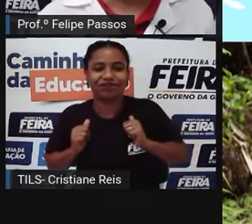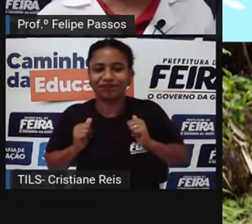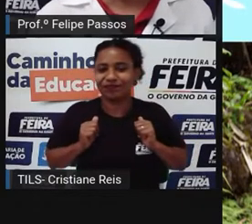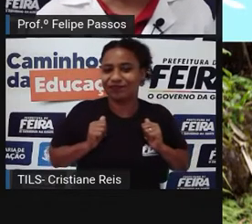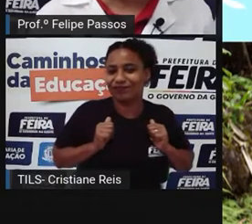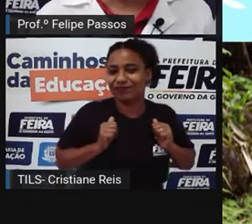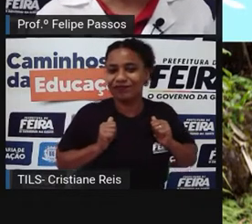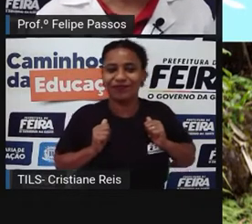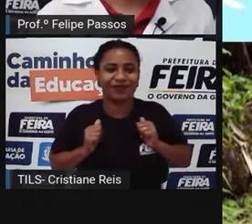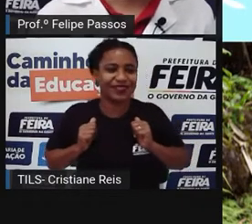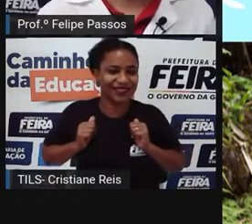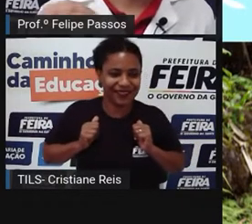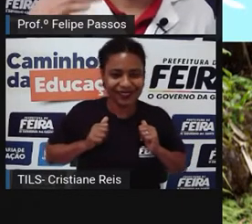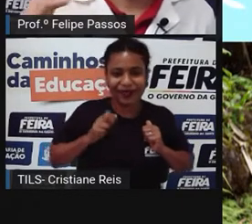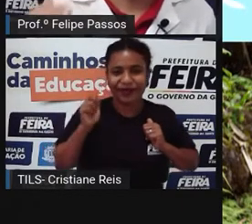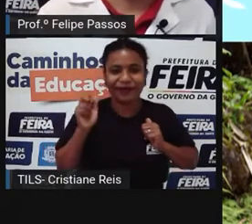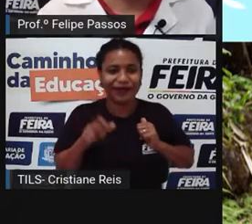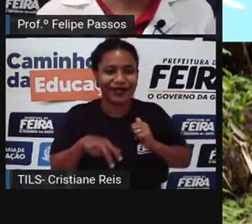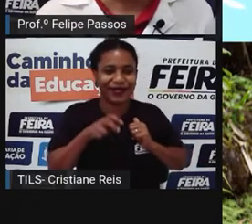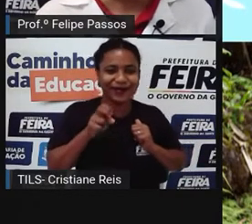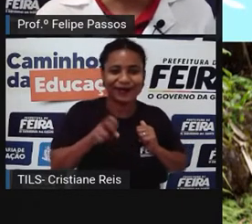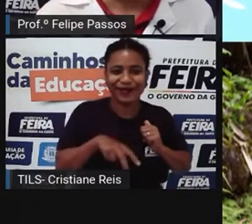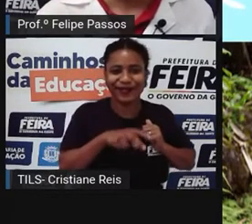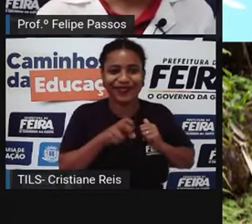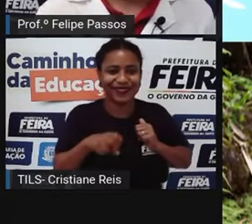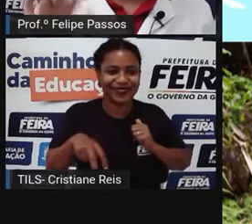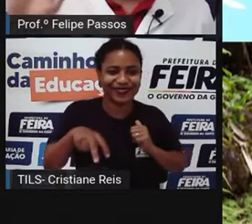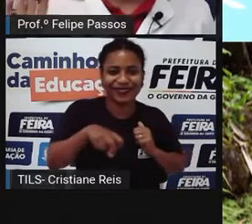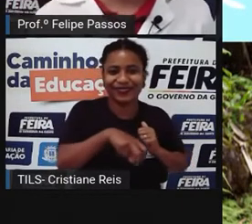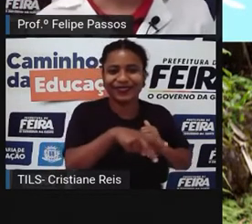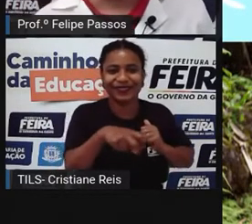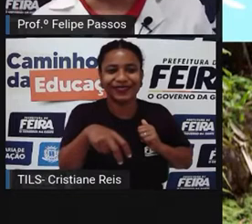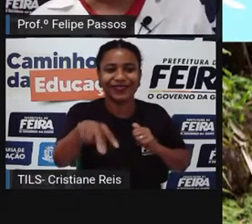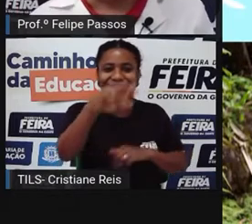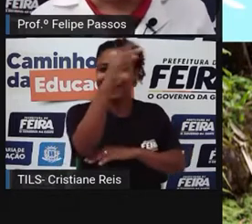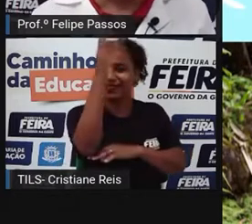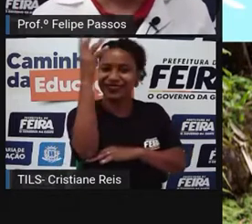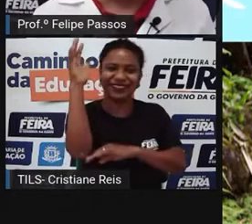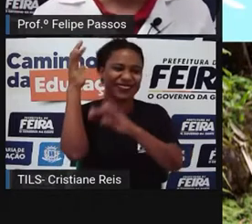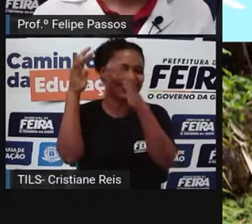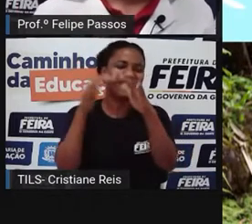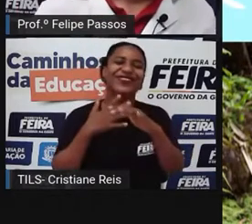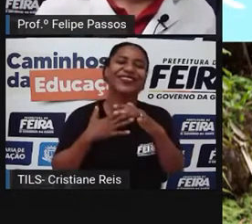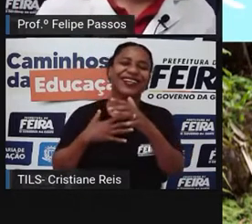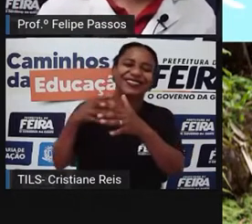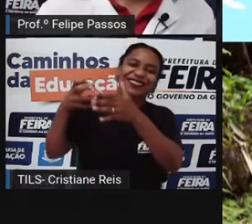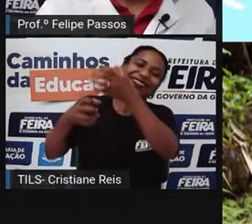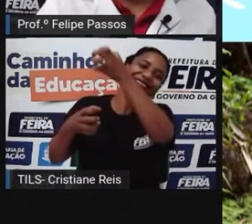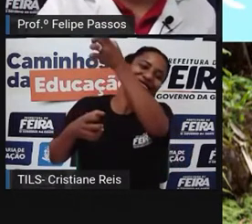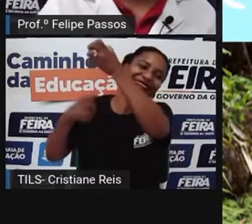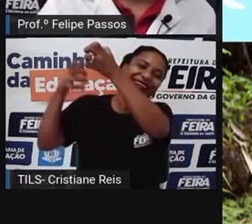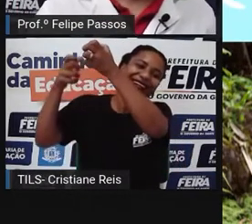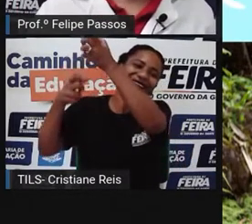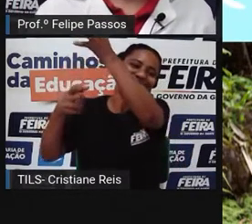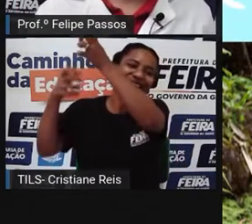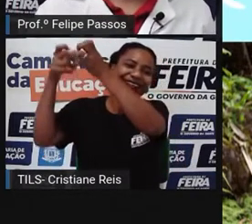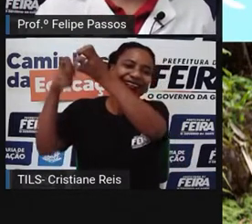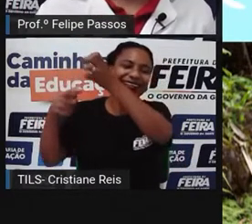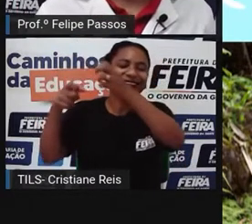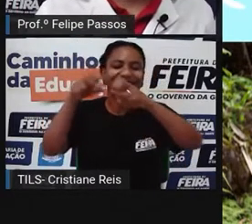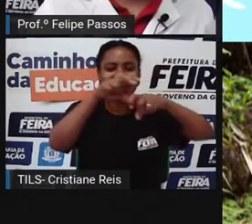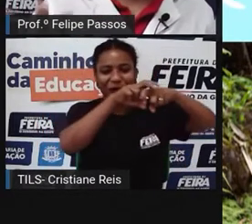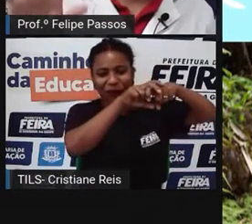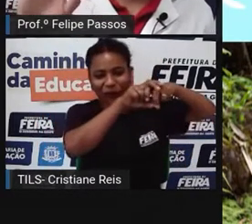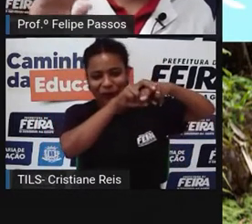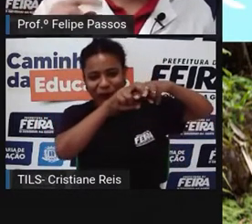arborismo, são aquelas trilhas feitas em cima das copas das árvores. Eu morro de vontade de fazer um negócio desse, nunca fiz não. As trilhas de chão também, que a